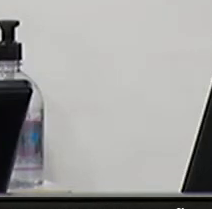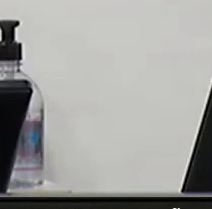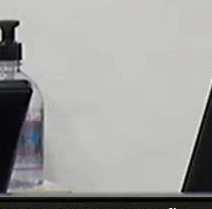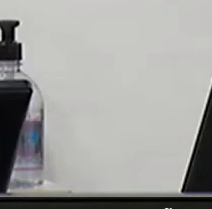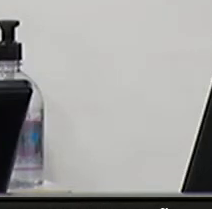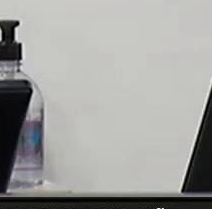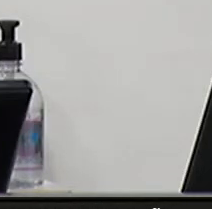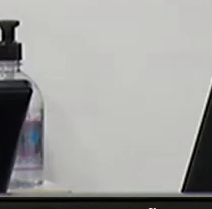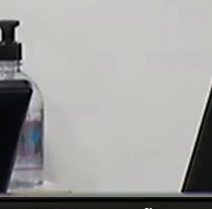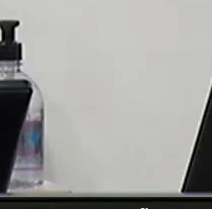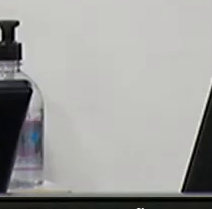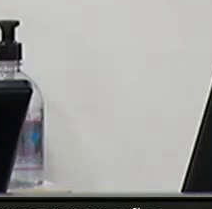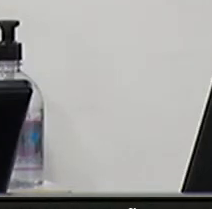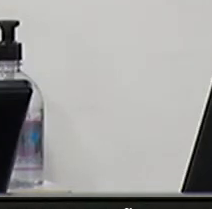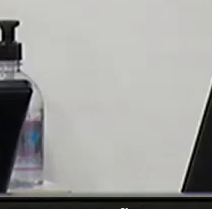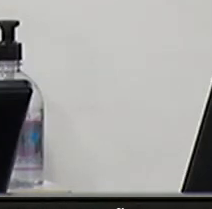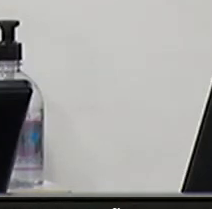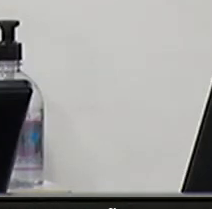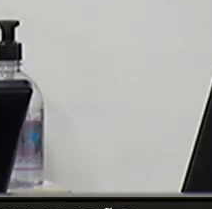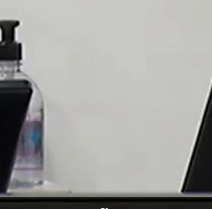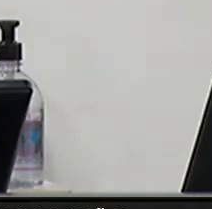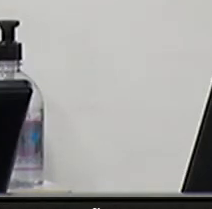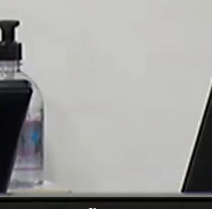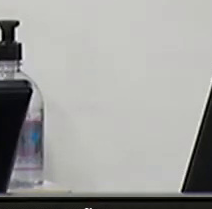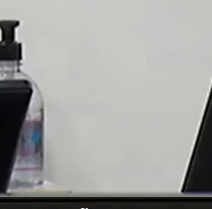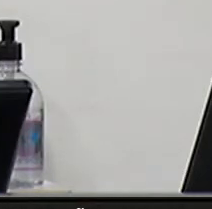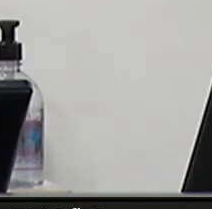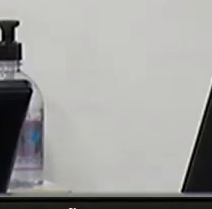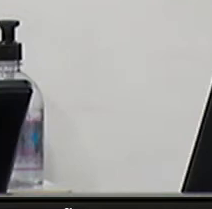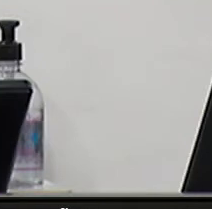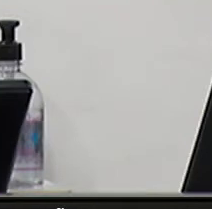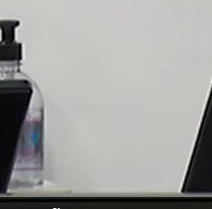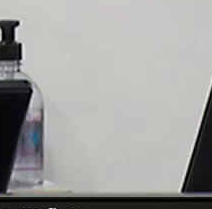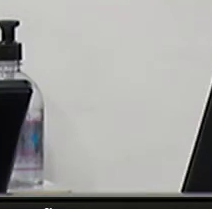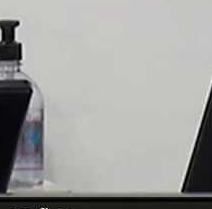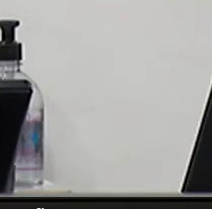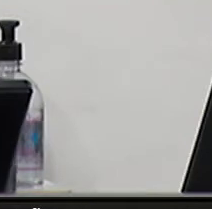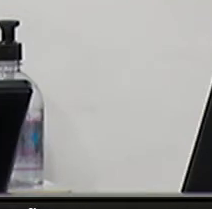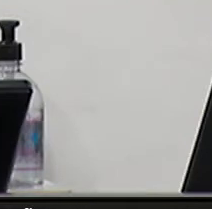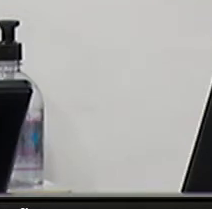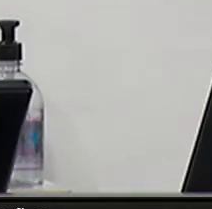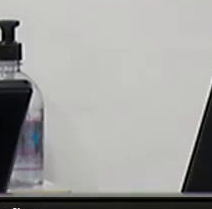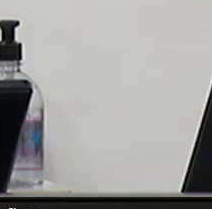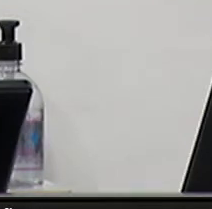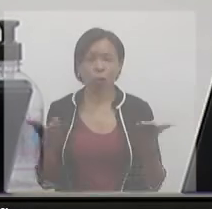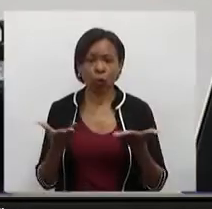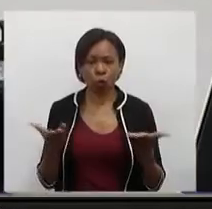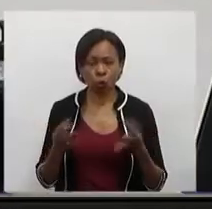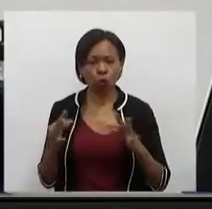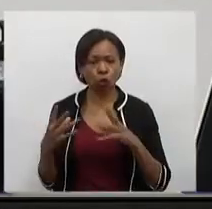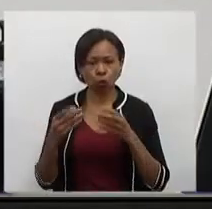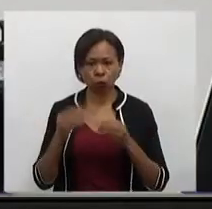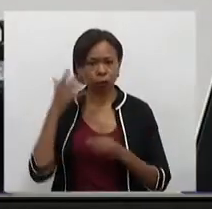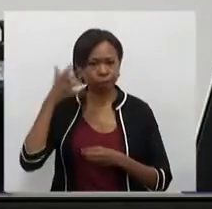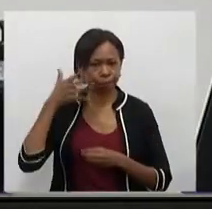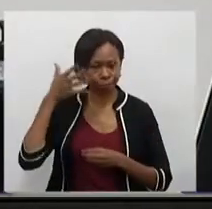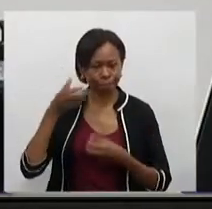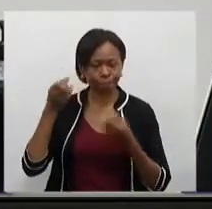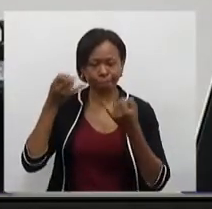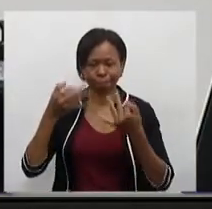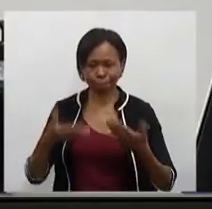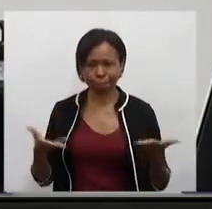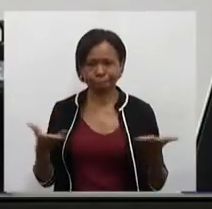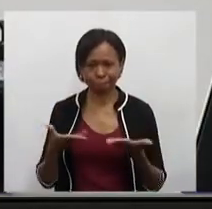possível dos objetivos propostos e trazidos por cada um dos que falaram aqui nessa tarde e noite, né? Bem, então